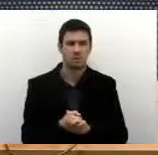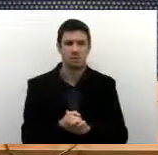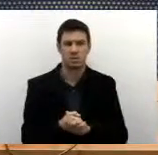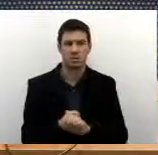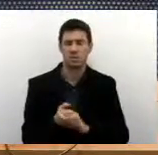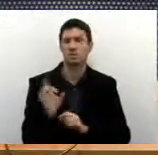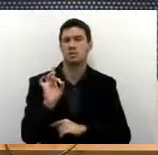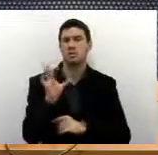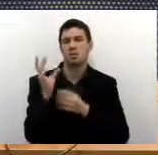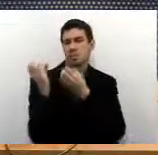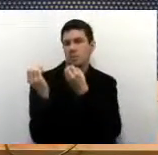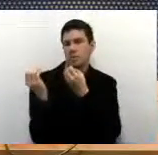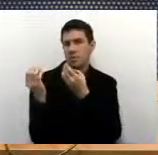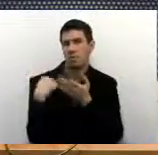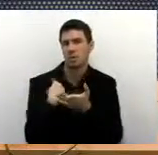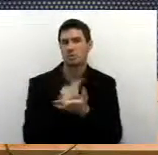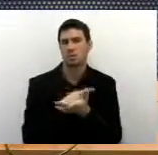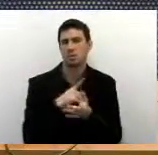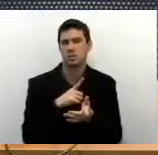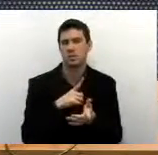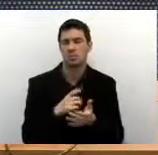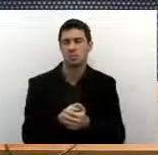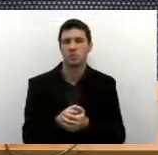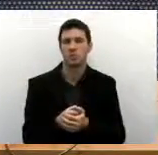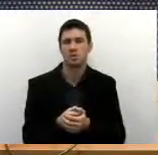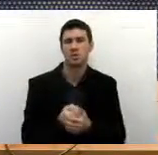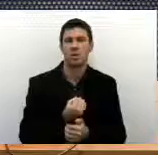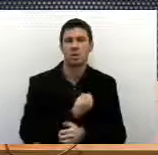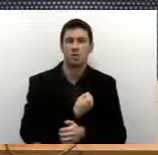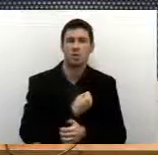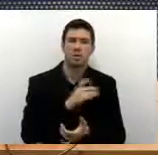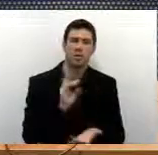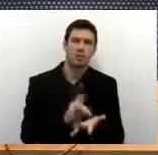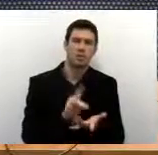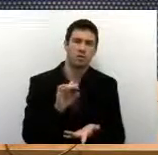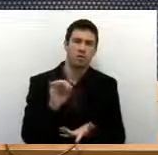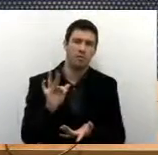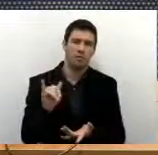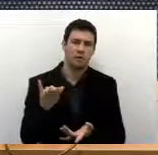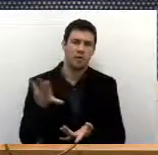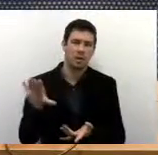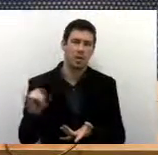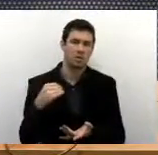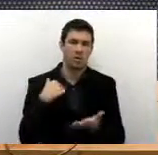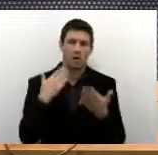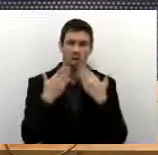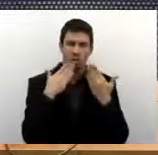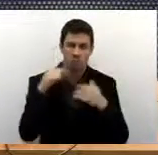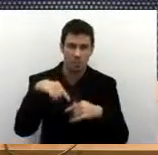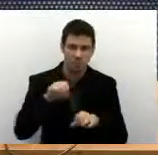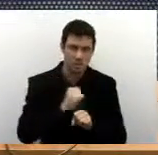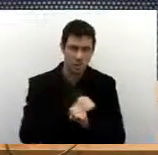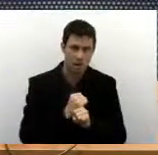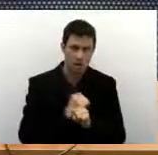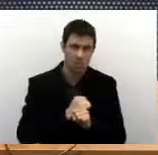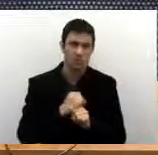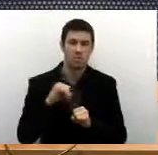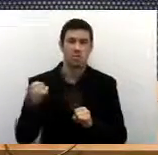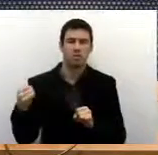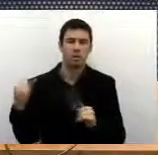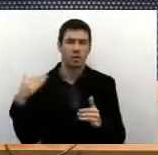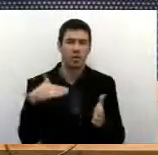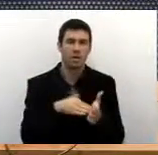Só para informá-los, nós temos o número de ofícios que nós atendemos nesse ano, de janeiro a